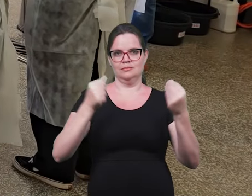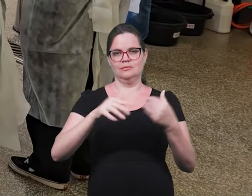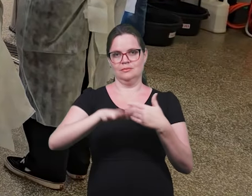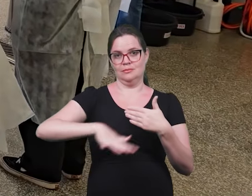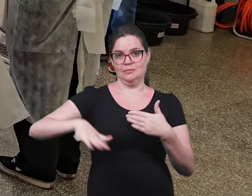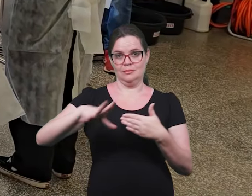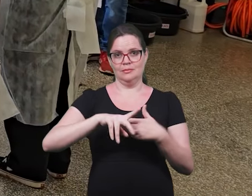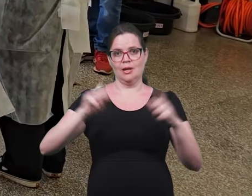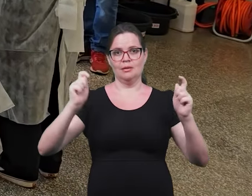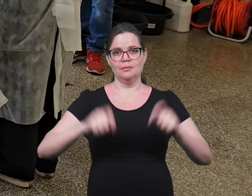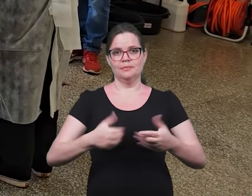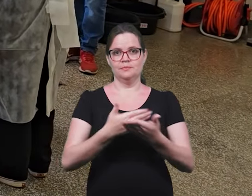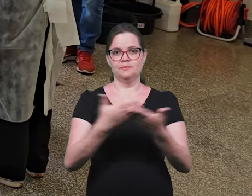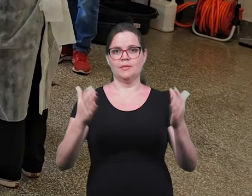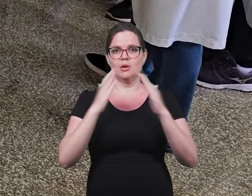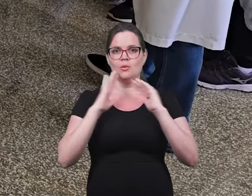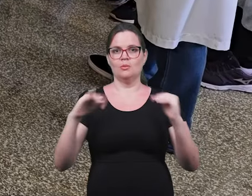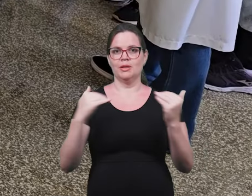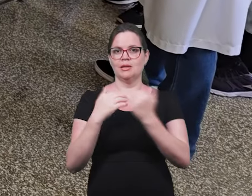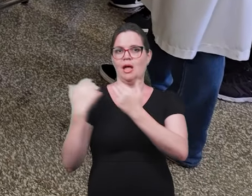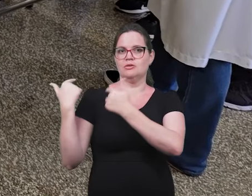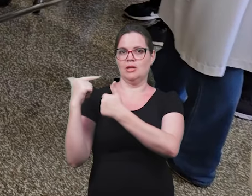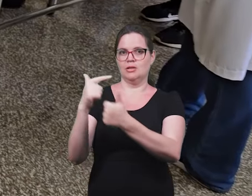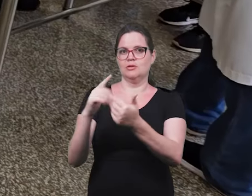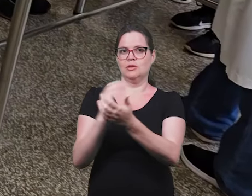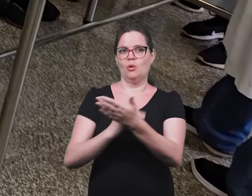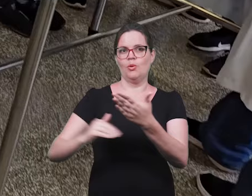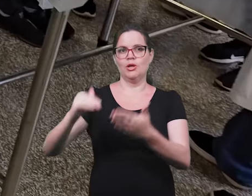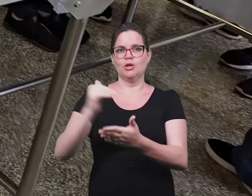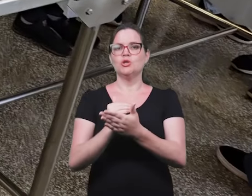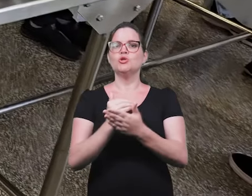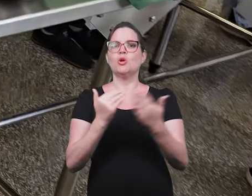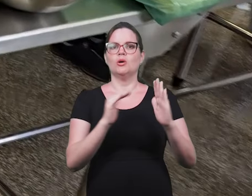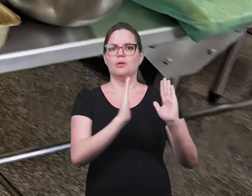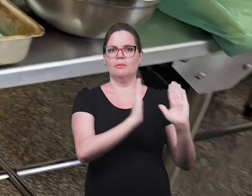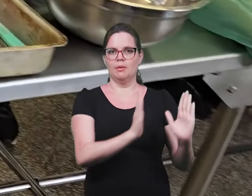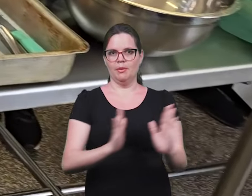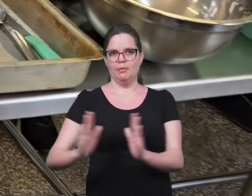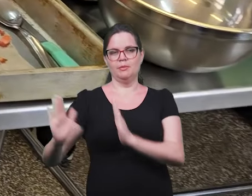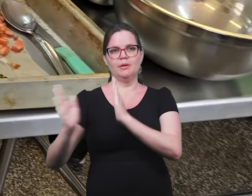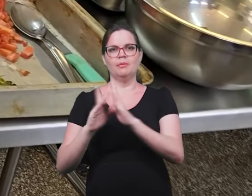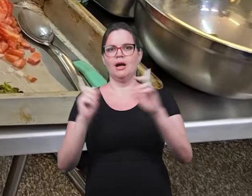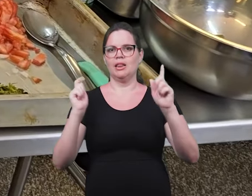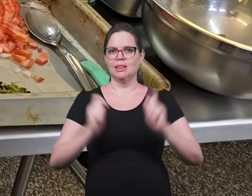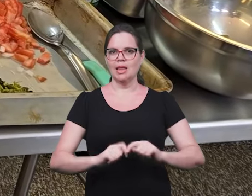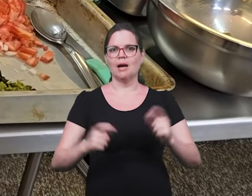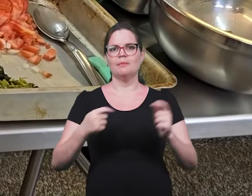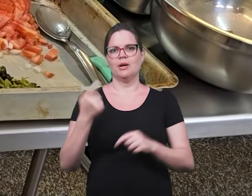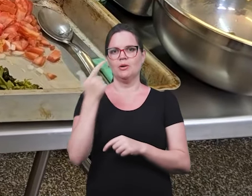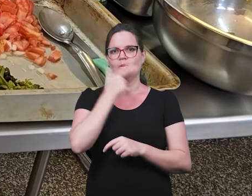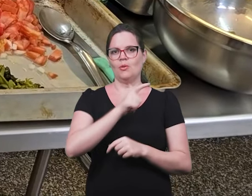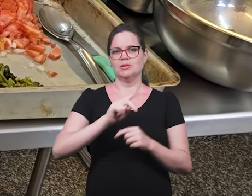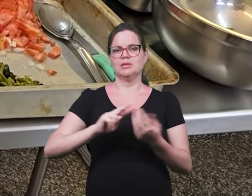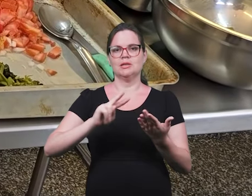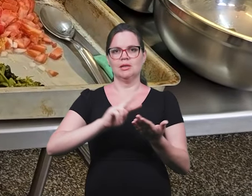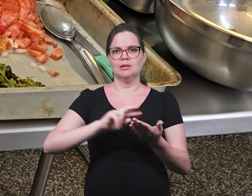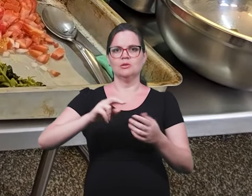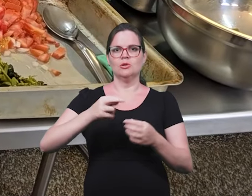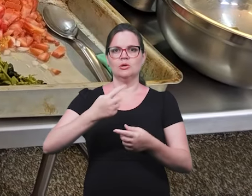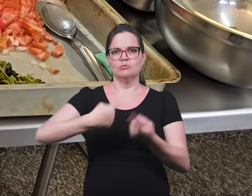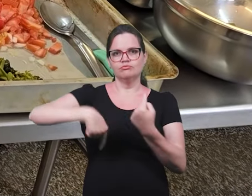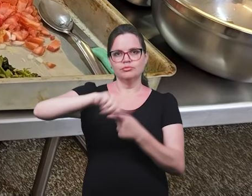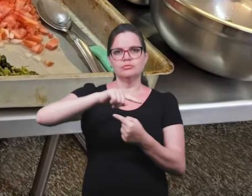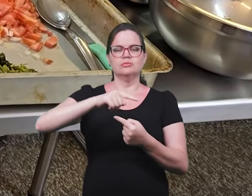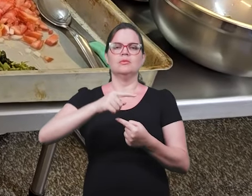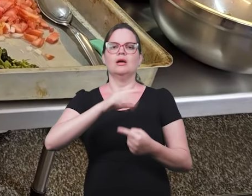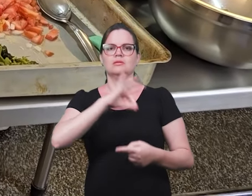Pantanal capacita comunidades tradicionais em toda a cadeia produtiva, gerando renda e valorizando a